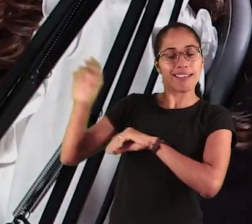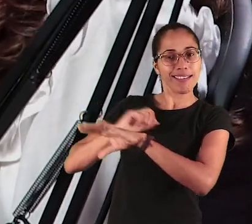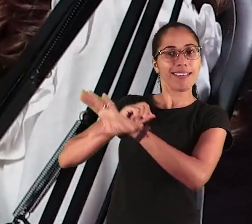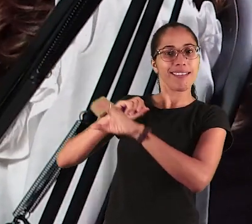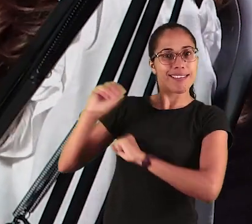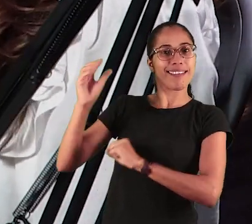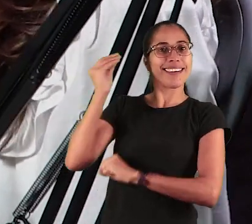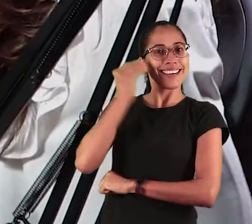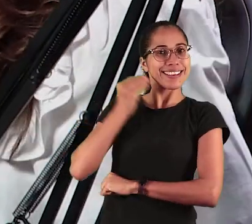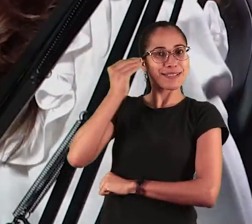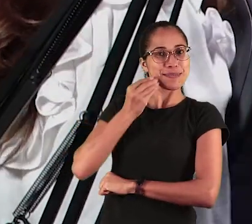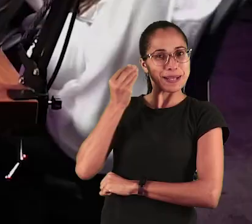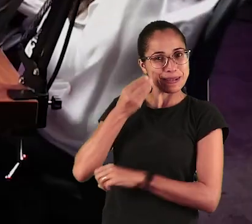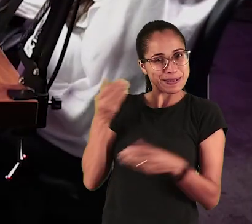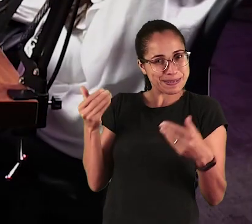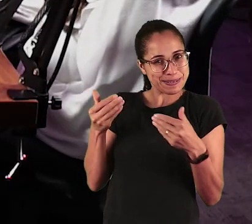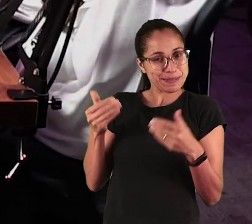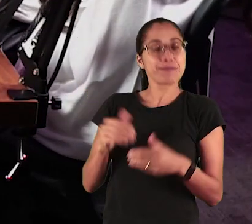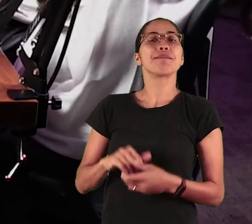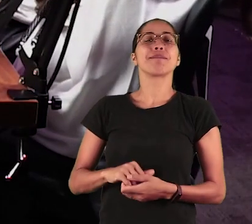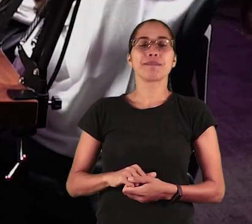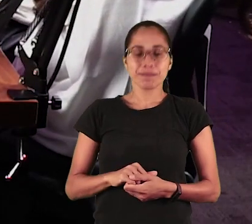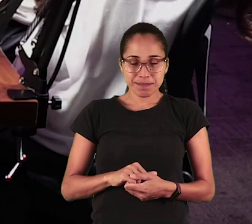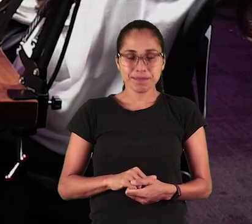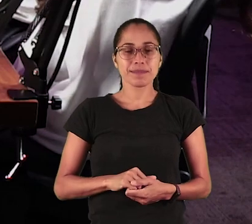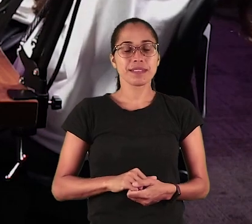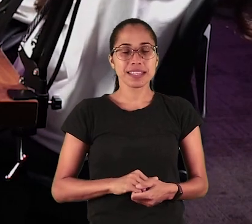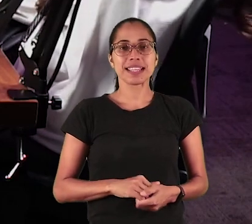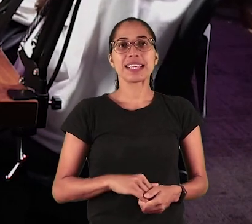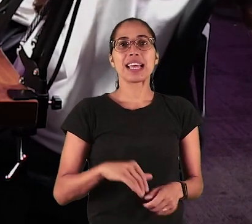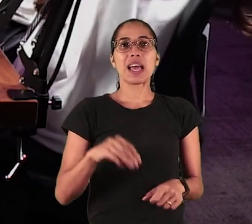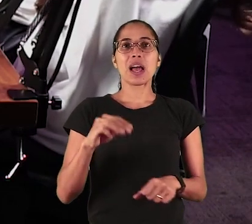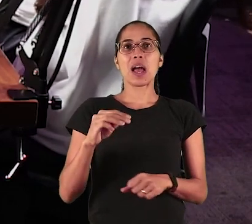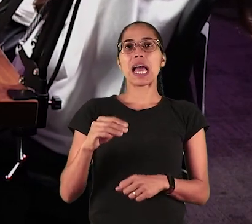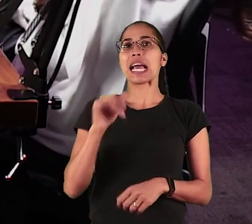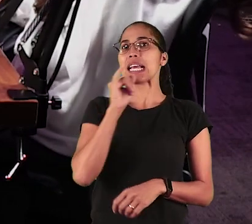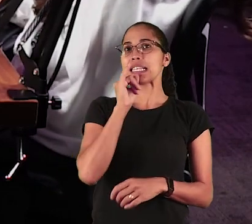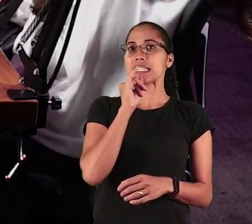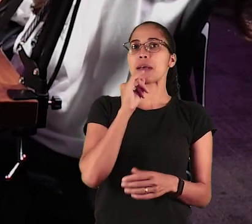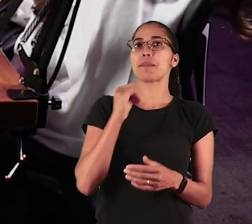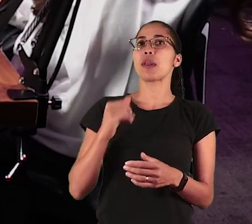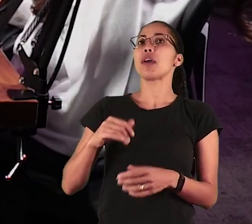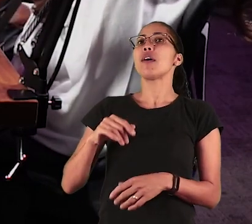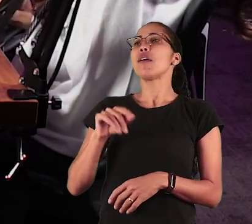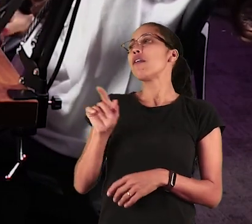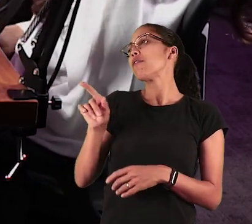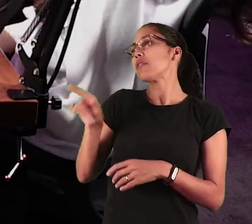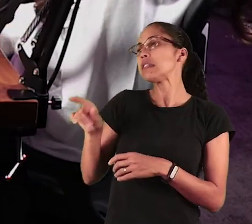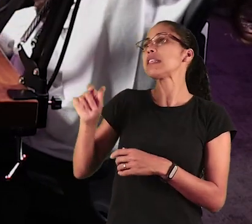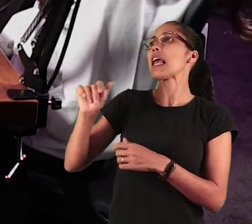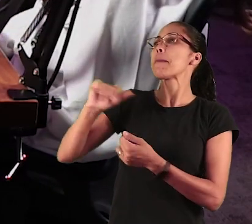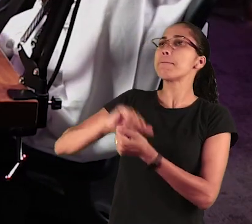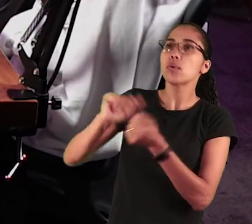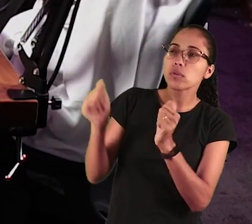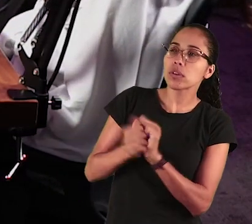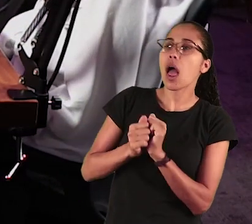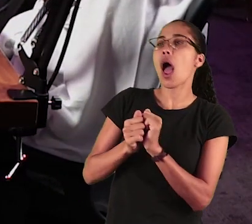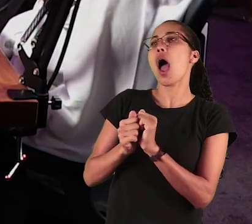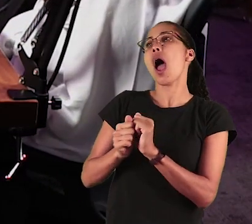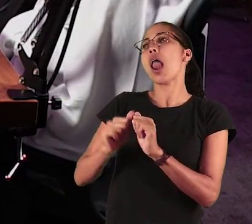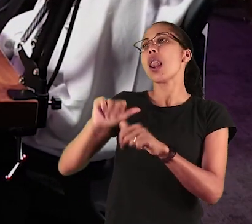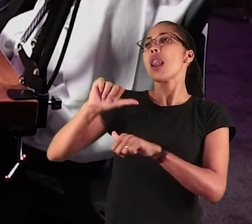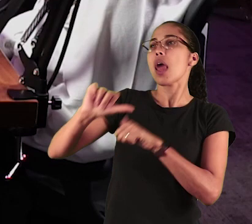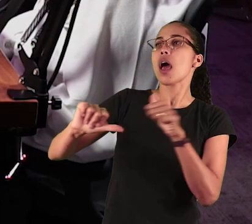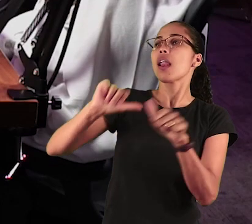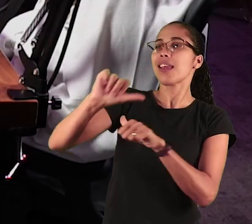acho que é isso muito legal parece conversa para Red Hunter sabe assim você vai falar olha não é para não parecer Nossa você foi mudando diário